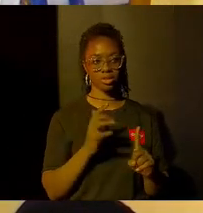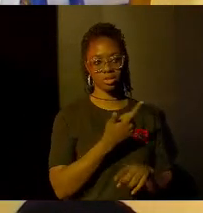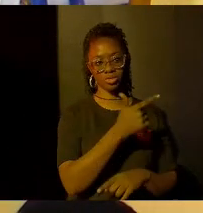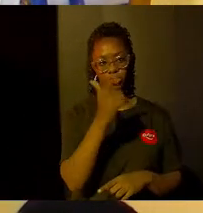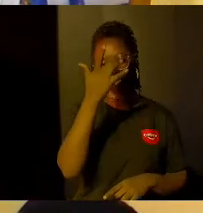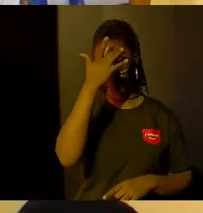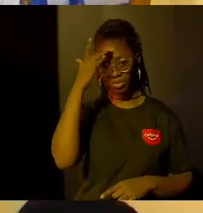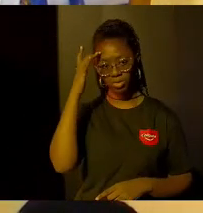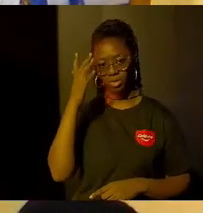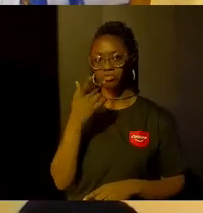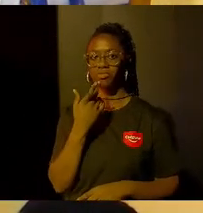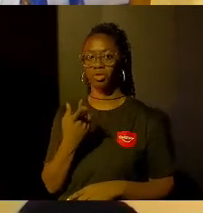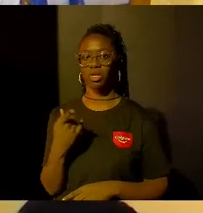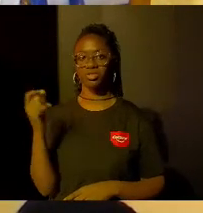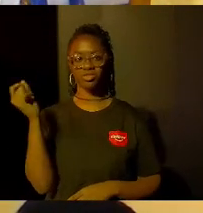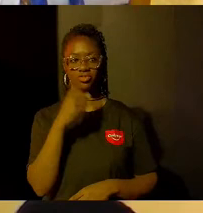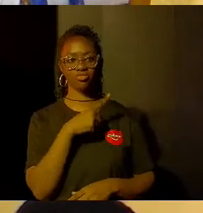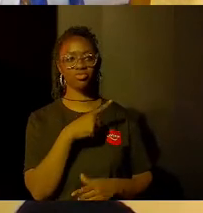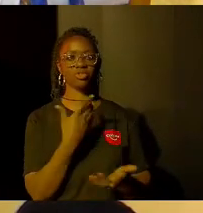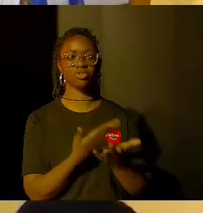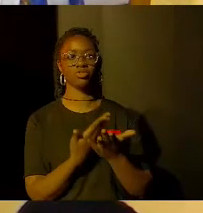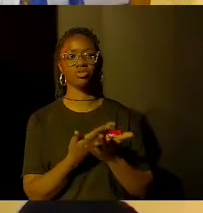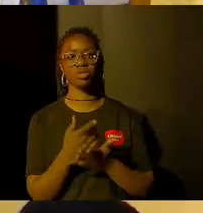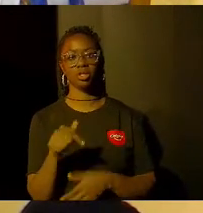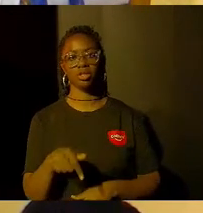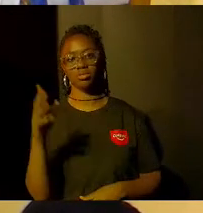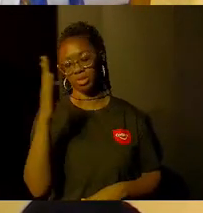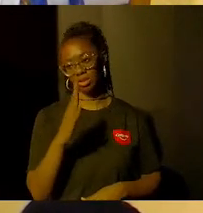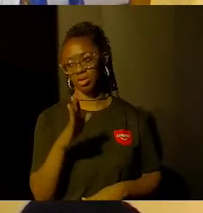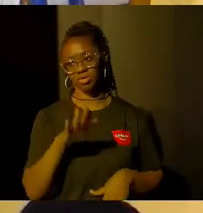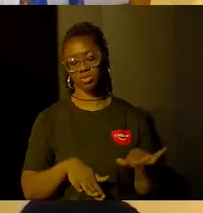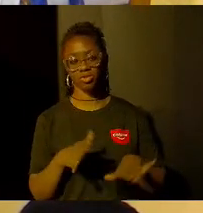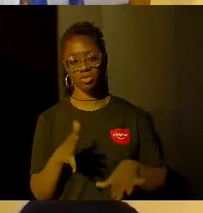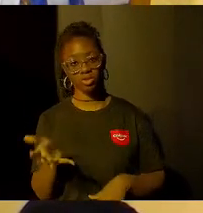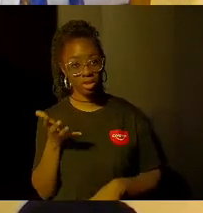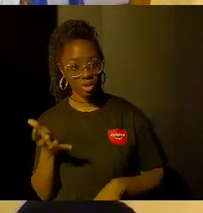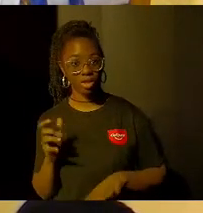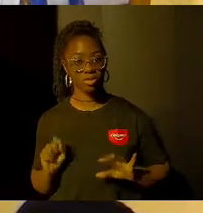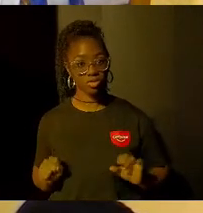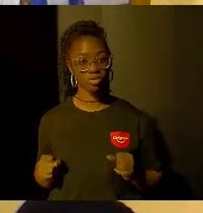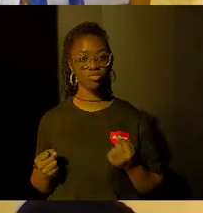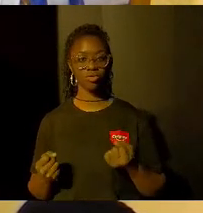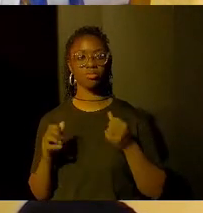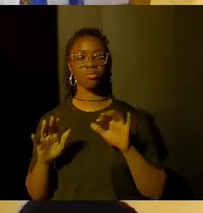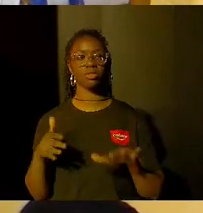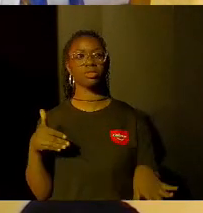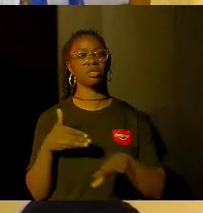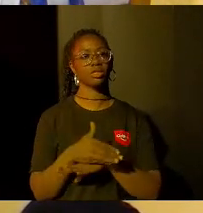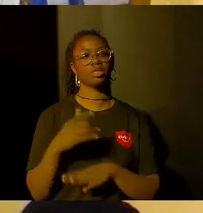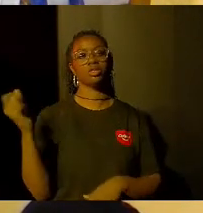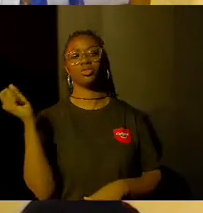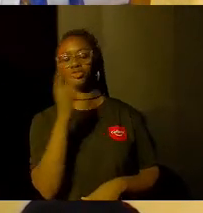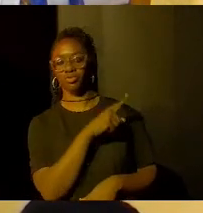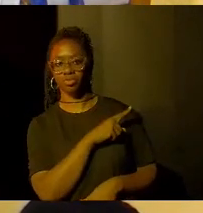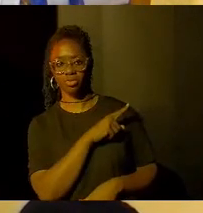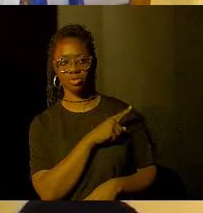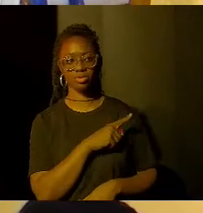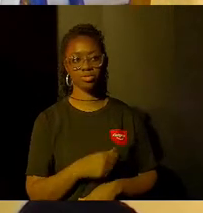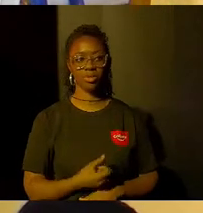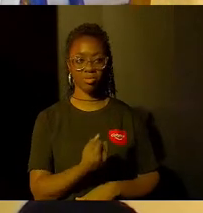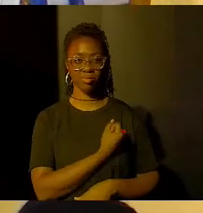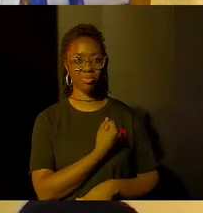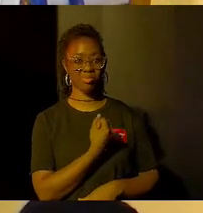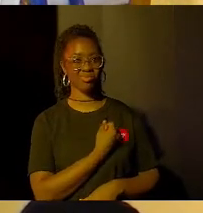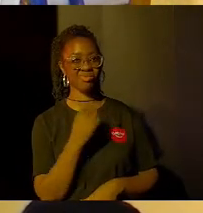como é difícil estudar no Brasil né Às vezes a gente quer mas a entrar é difícil a pontuação